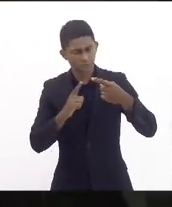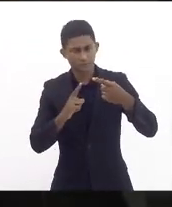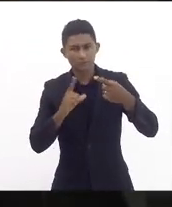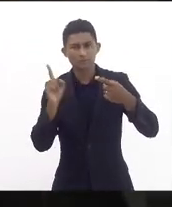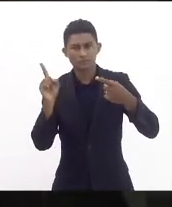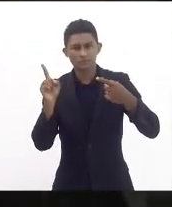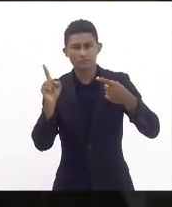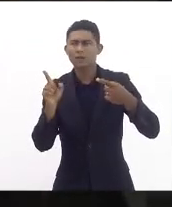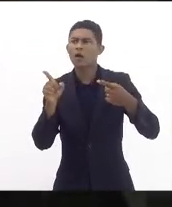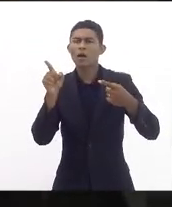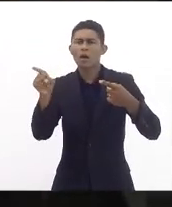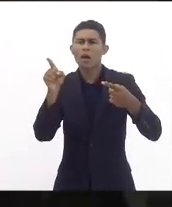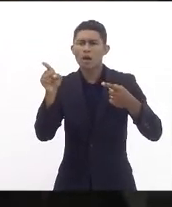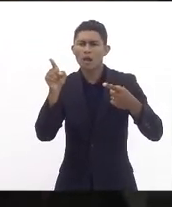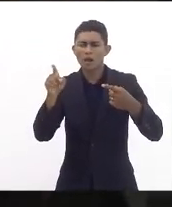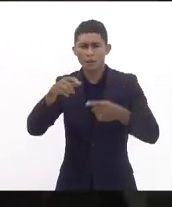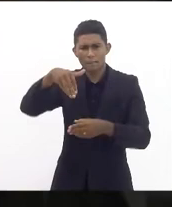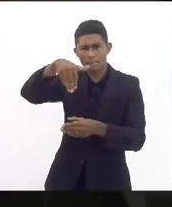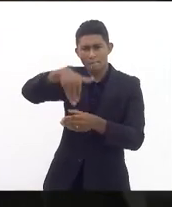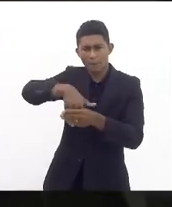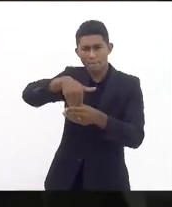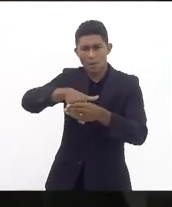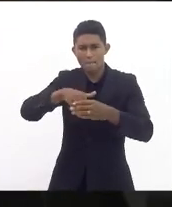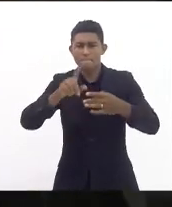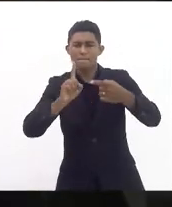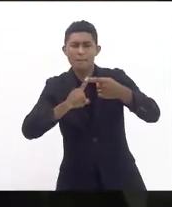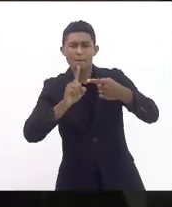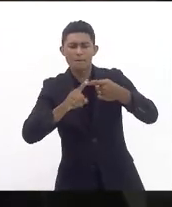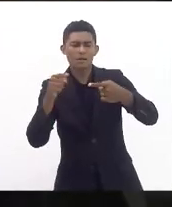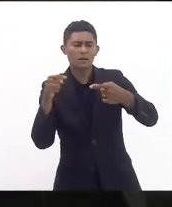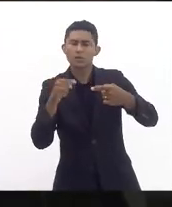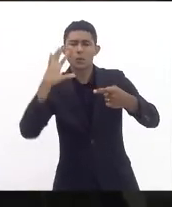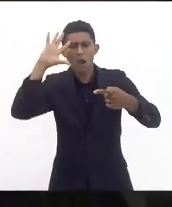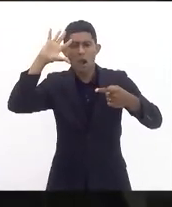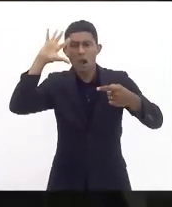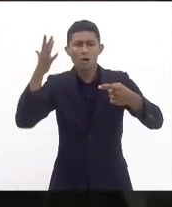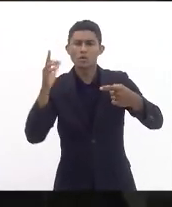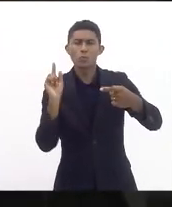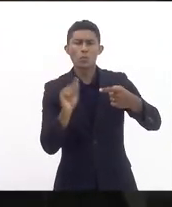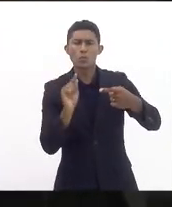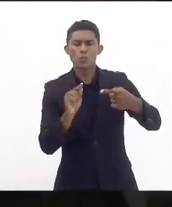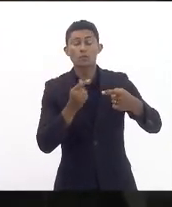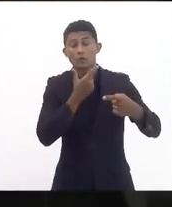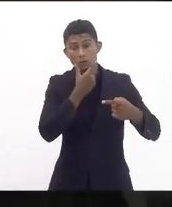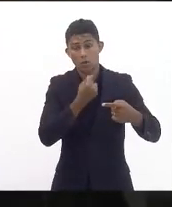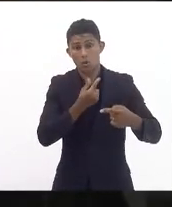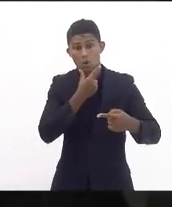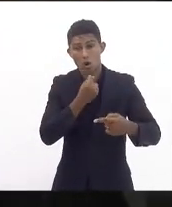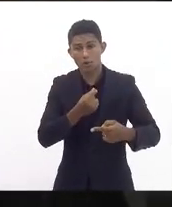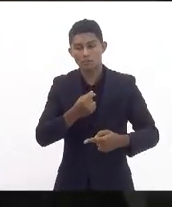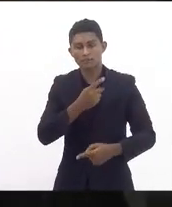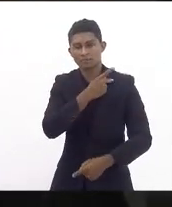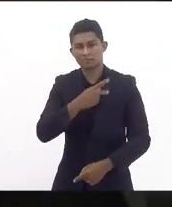e qual foi o resultado do primeiro turno e o macron